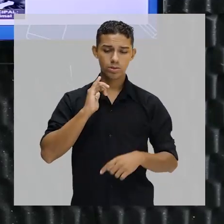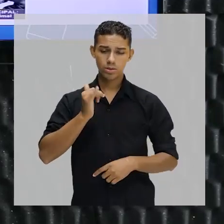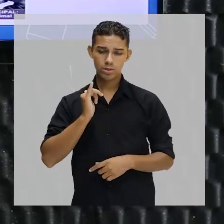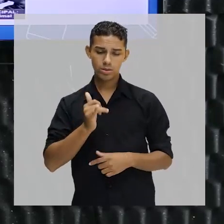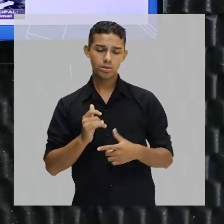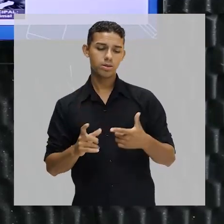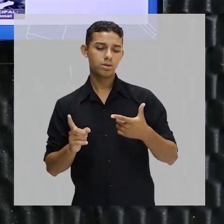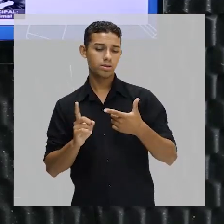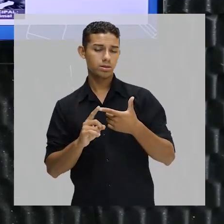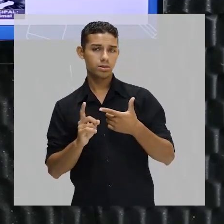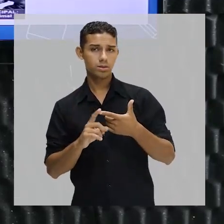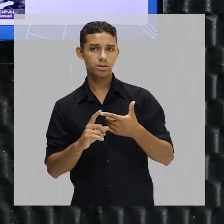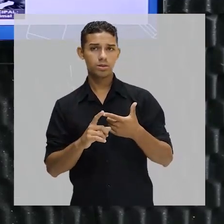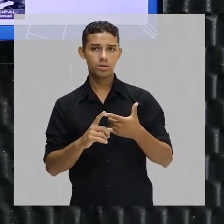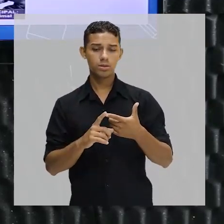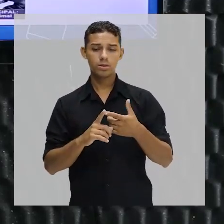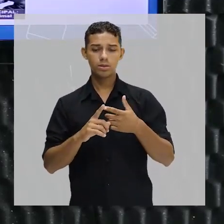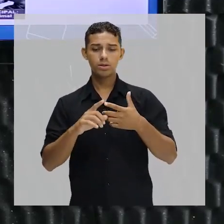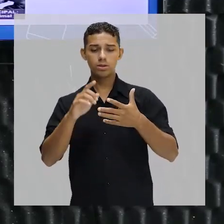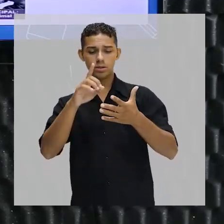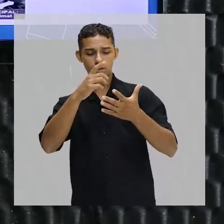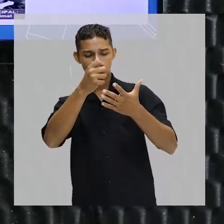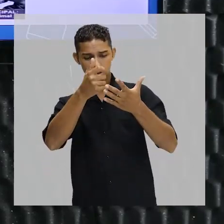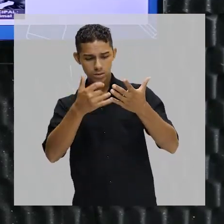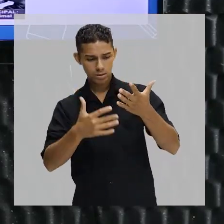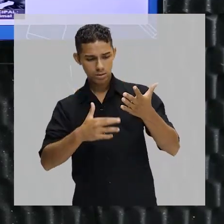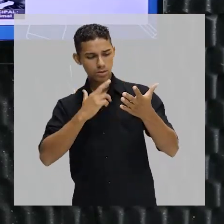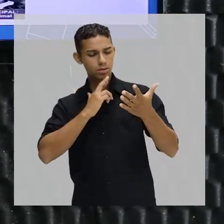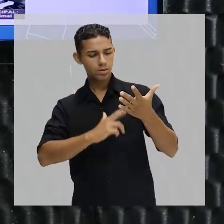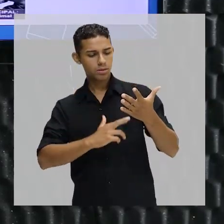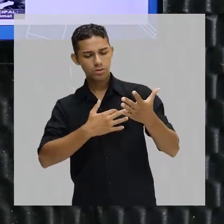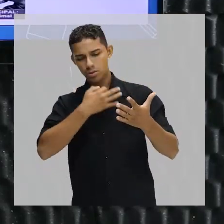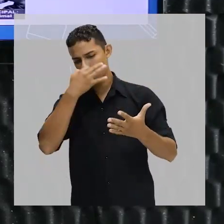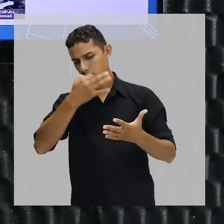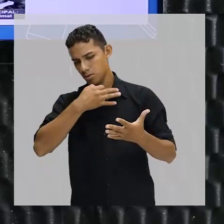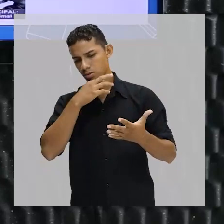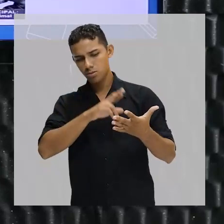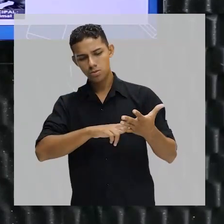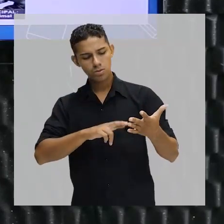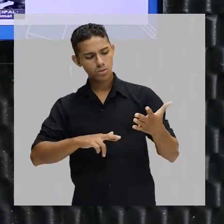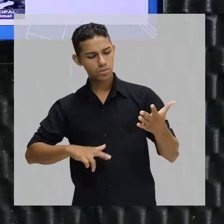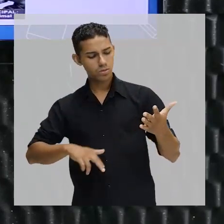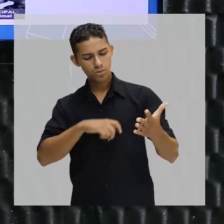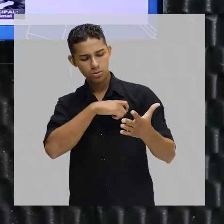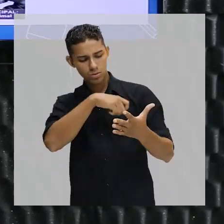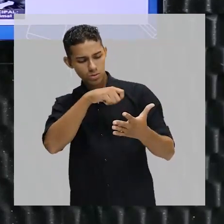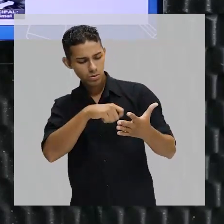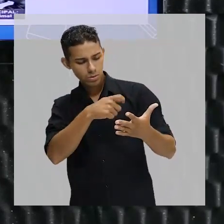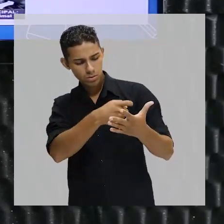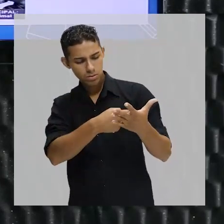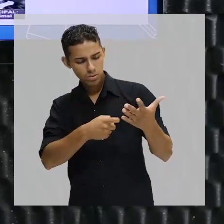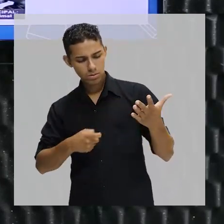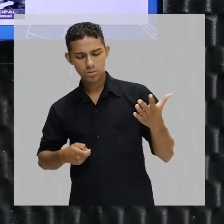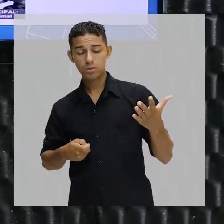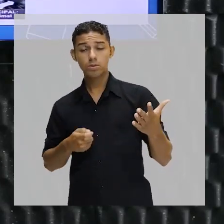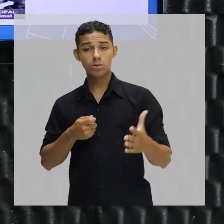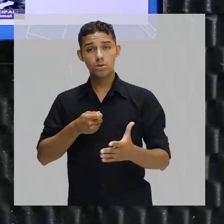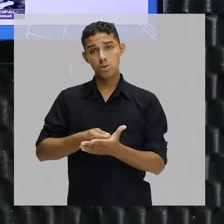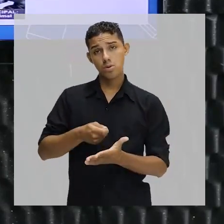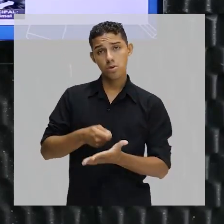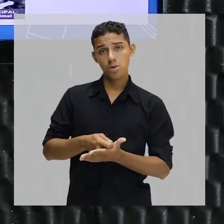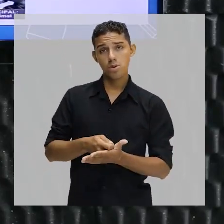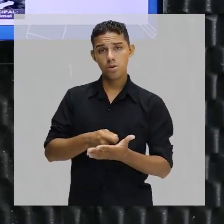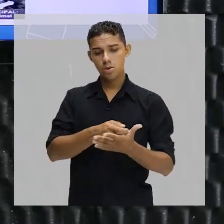temos a tipologia dissertativa, argumentativa, que vai ser a mais cobrada, né? No caso, que é a cobrada na